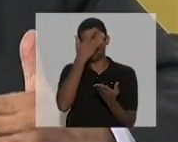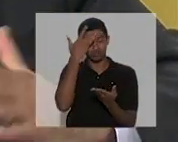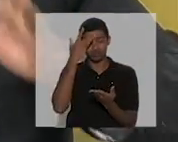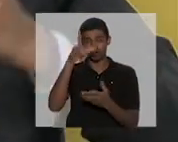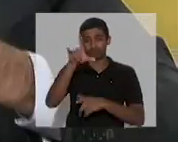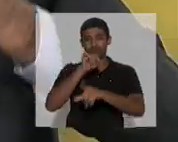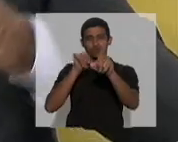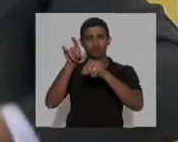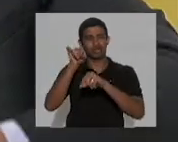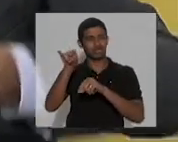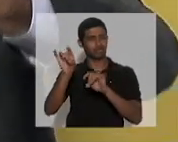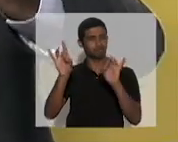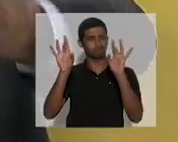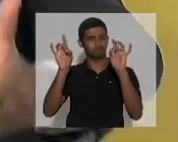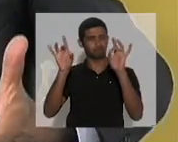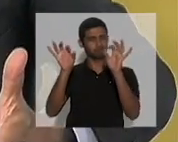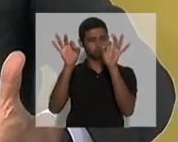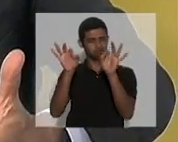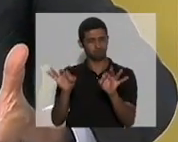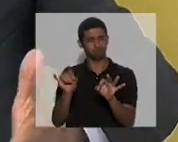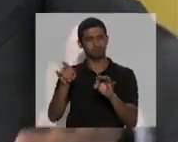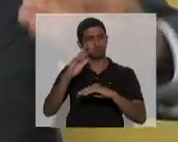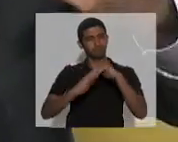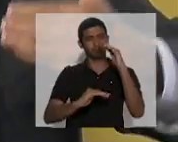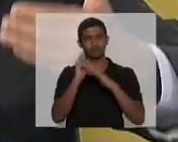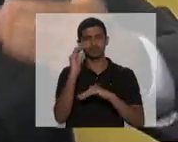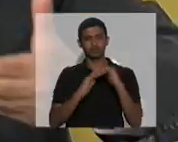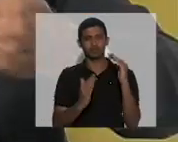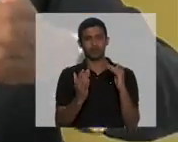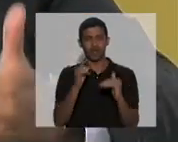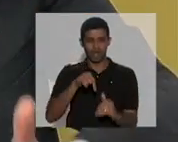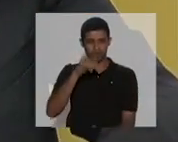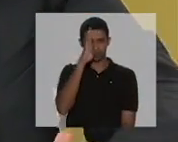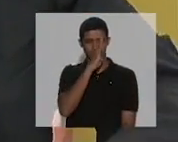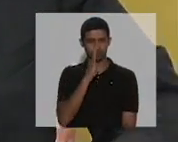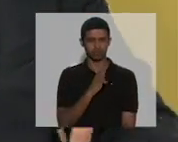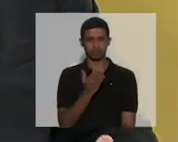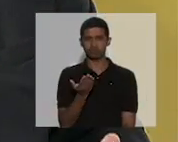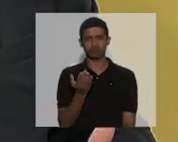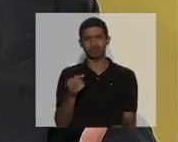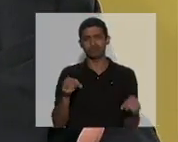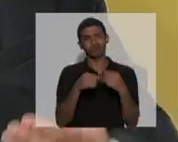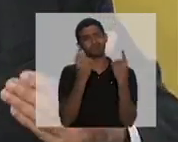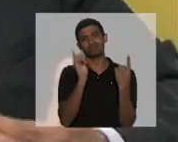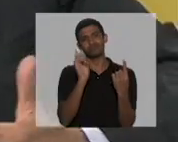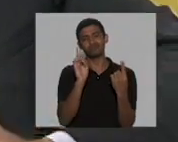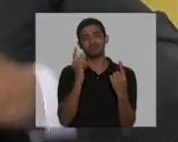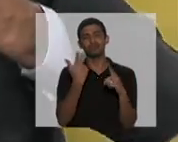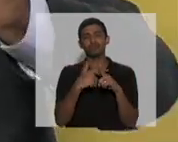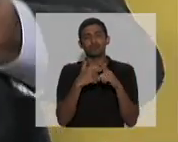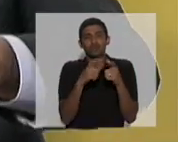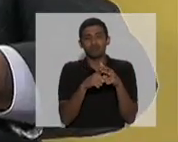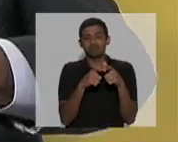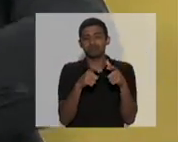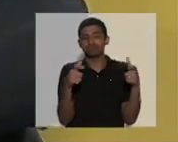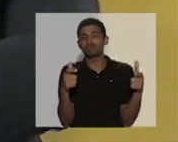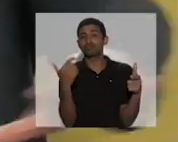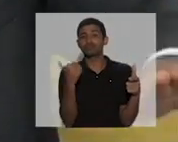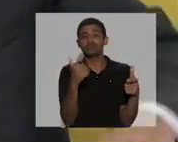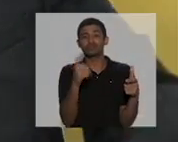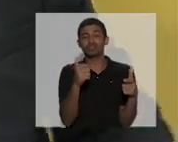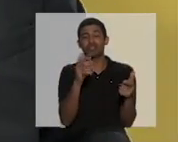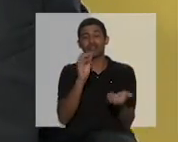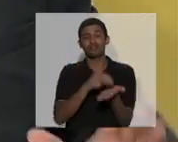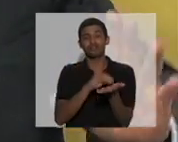privilegiar determinados talentos. O Brasil não se caracteriza por ter a massificação